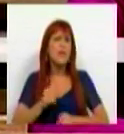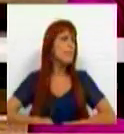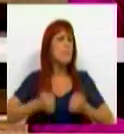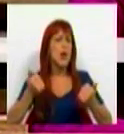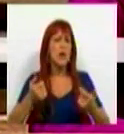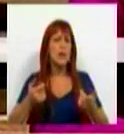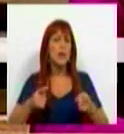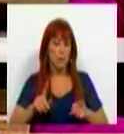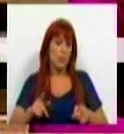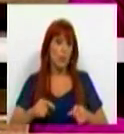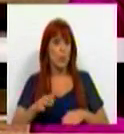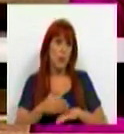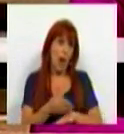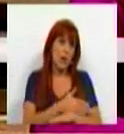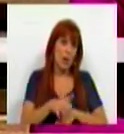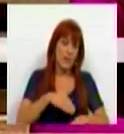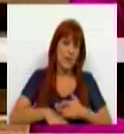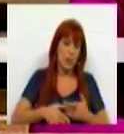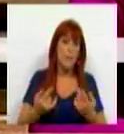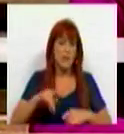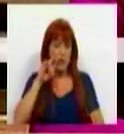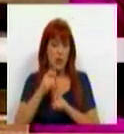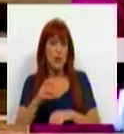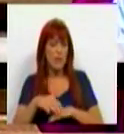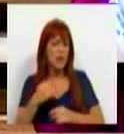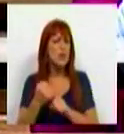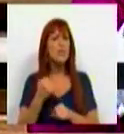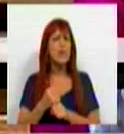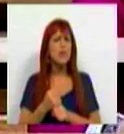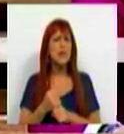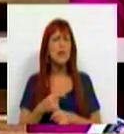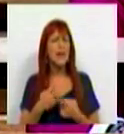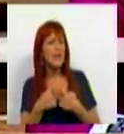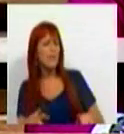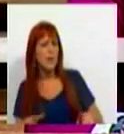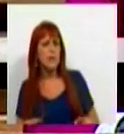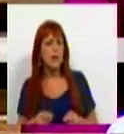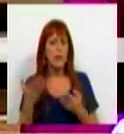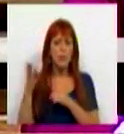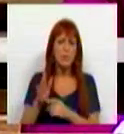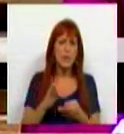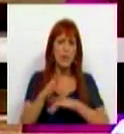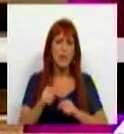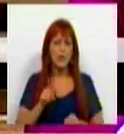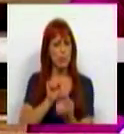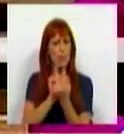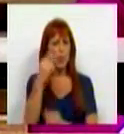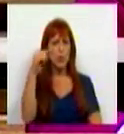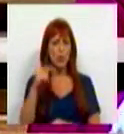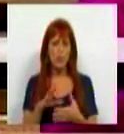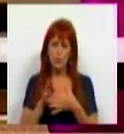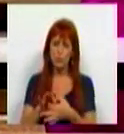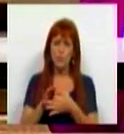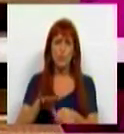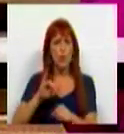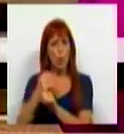melhor o que já se fazia antes, mas que exigem prestar o serviço de modo diferente, por exemplo, através de um balcão único em colaboração